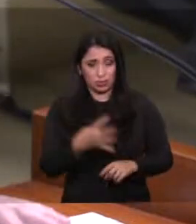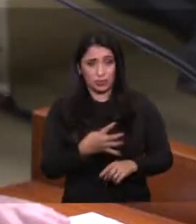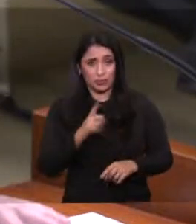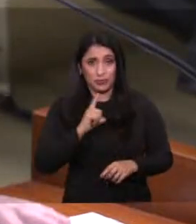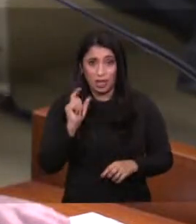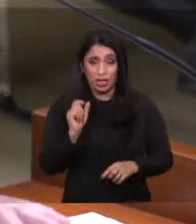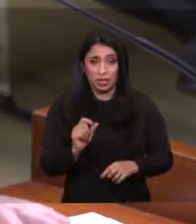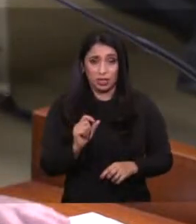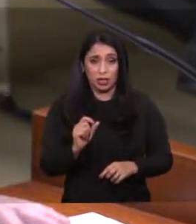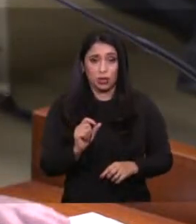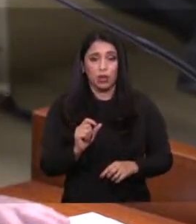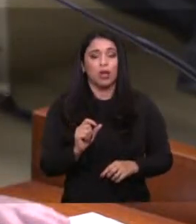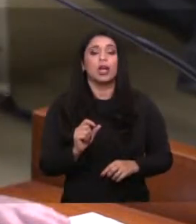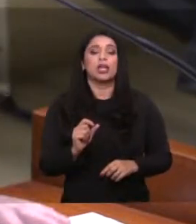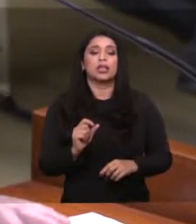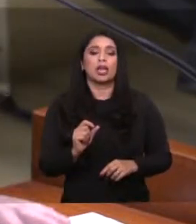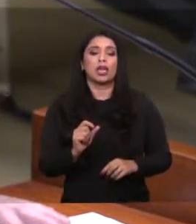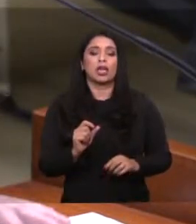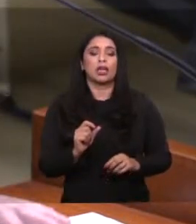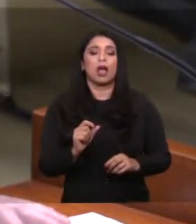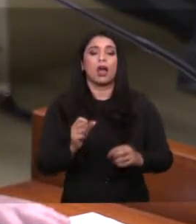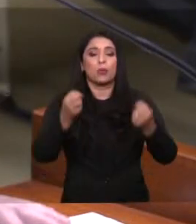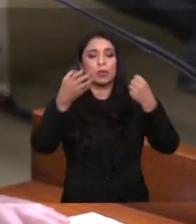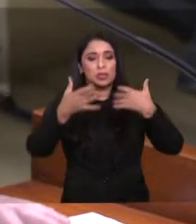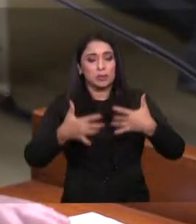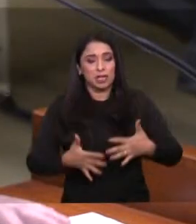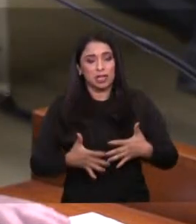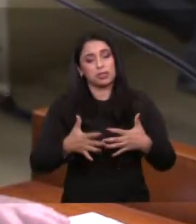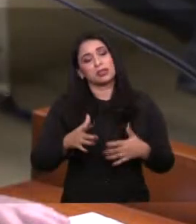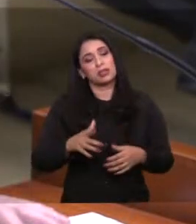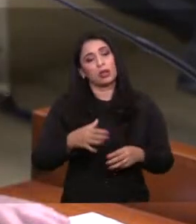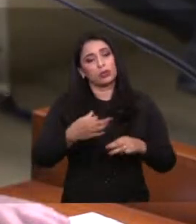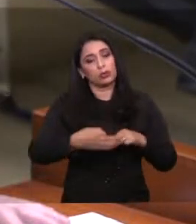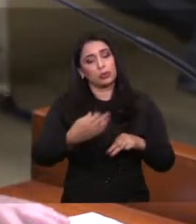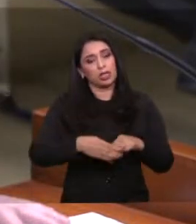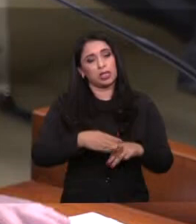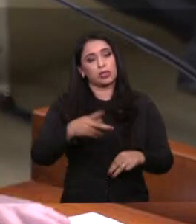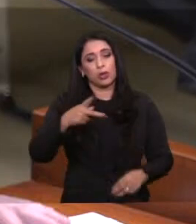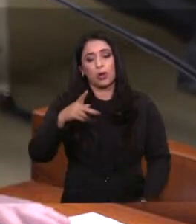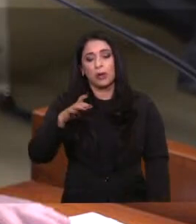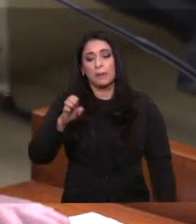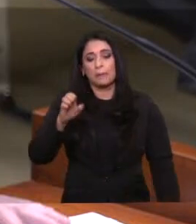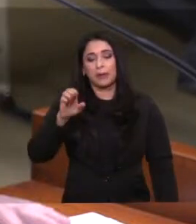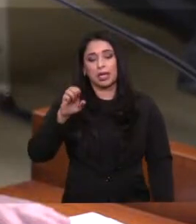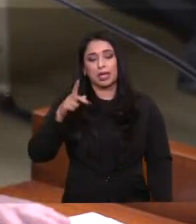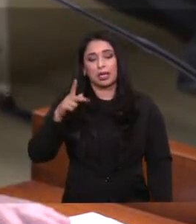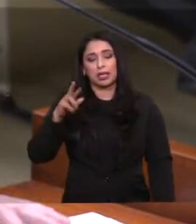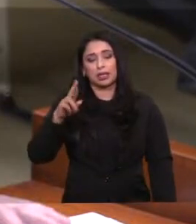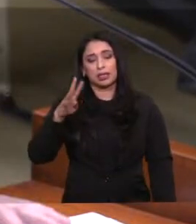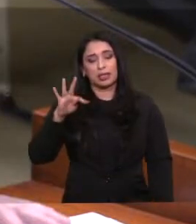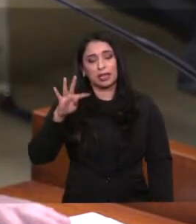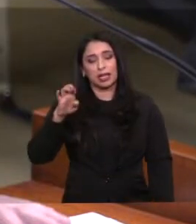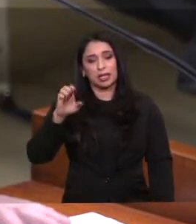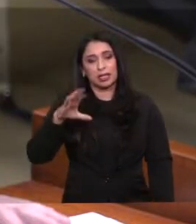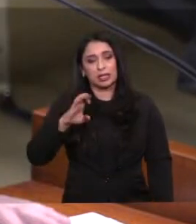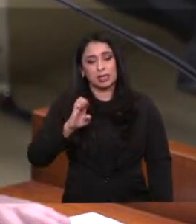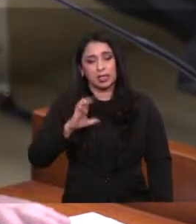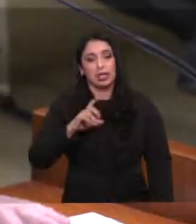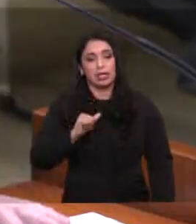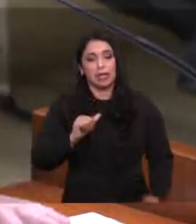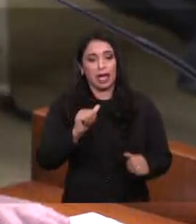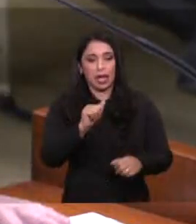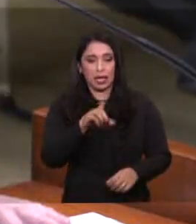fico com a lição do ministro Sepúlveda Pertence, lançado no voto que proferiu no julgamento da medida cautelar da DI